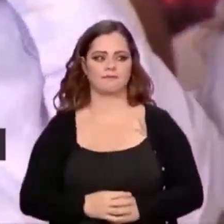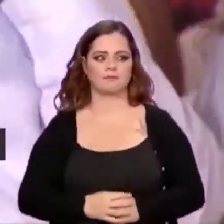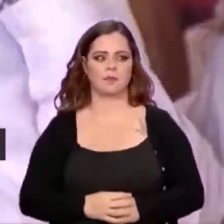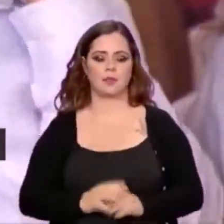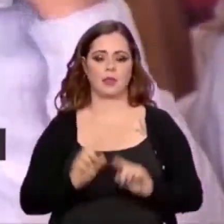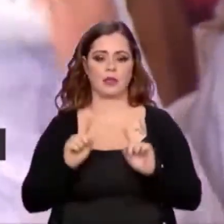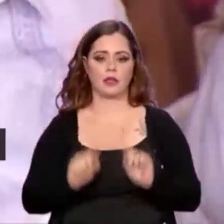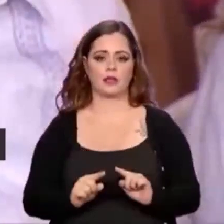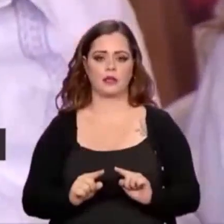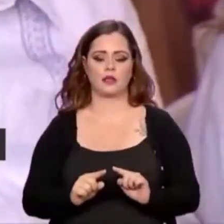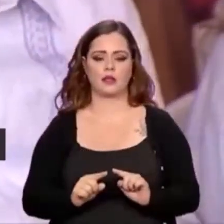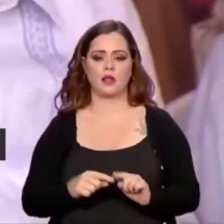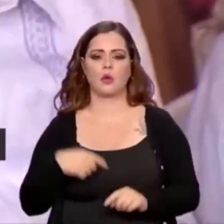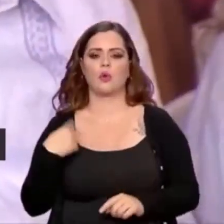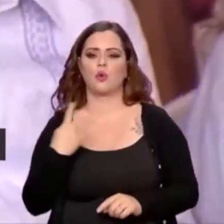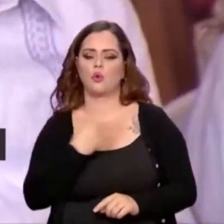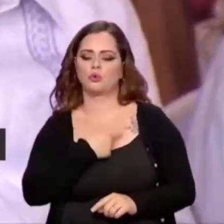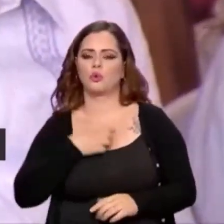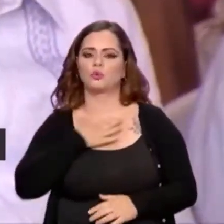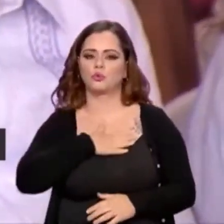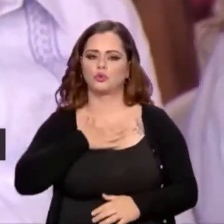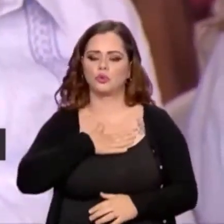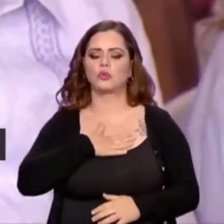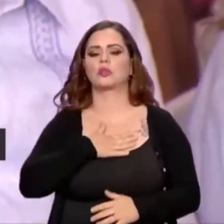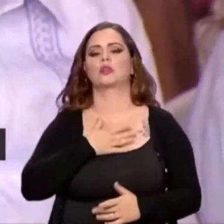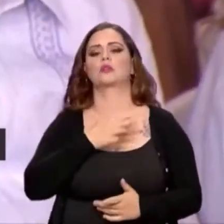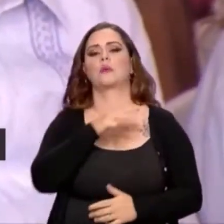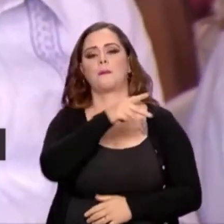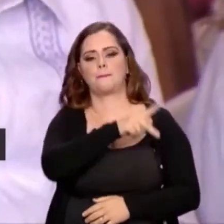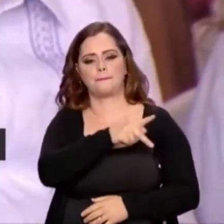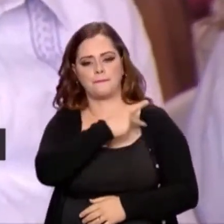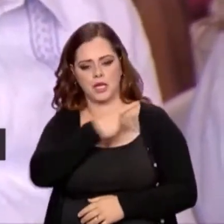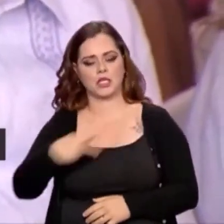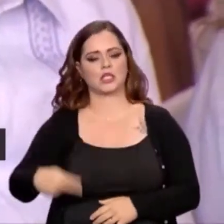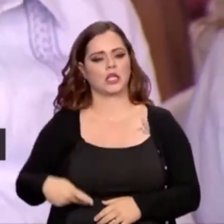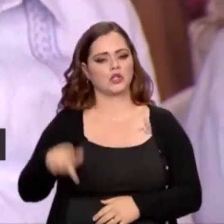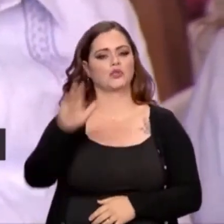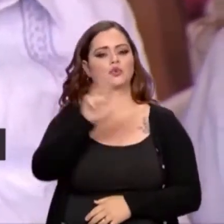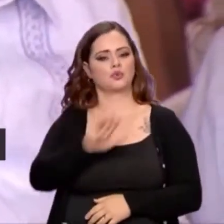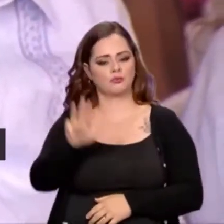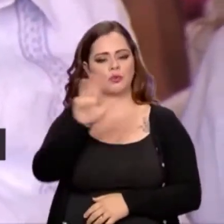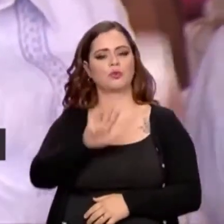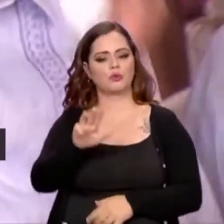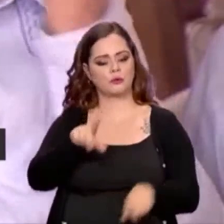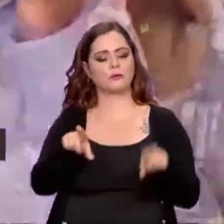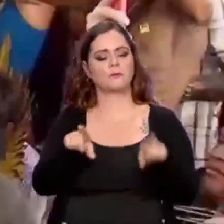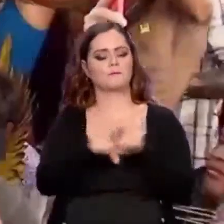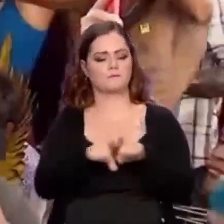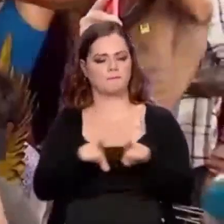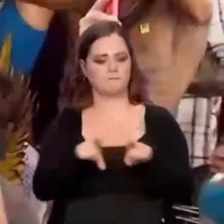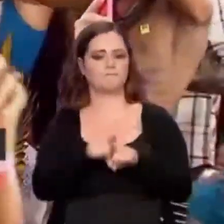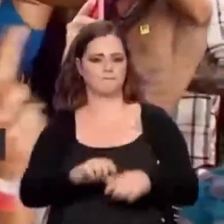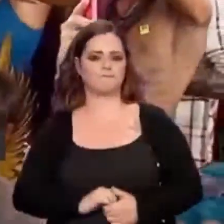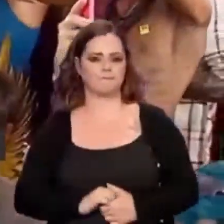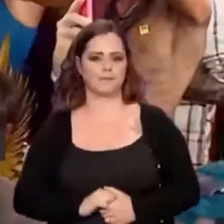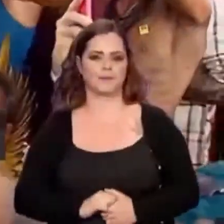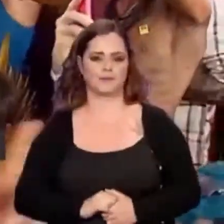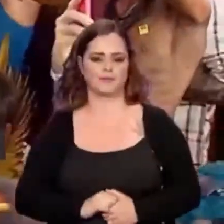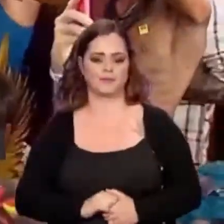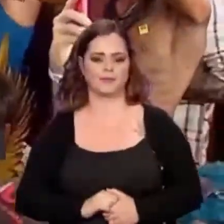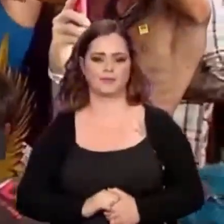e ao nosso querido presidente Lula, Luiz Inácio Lula da Silva.